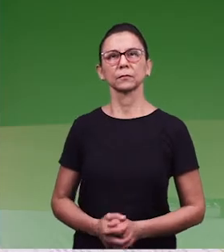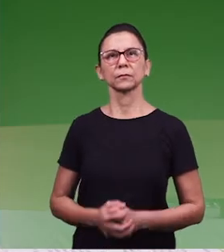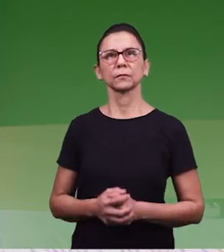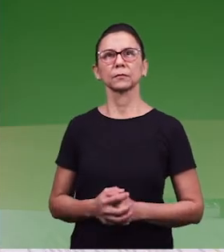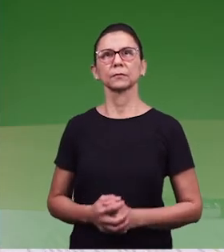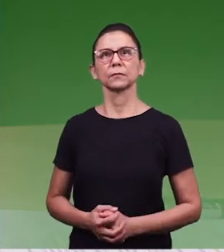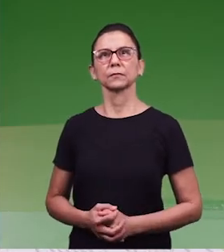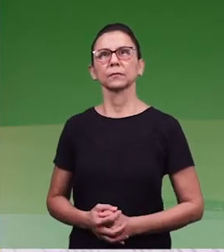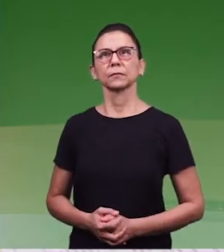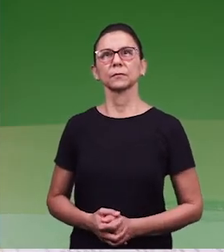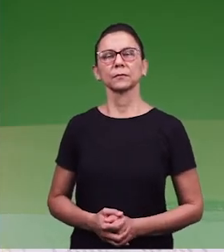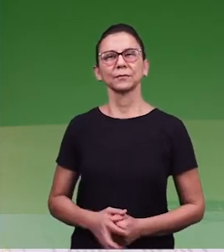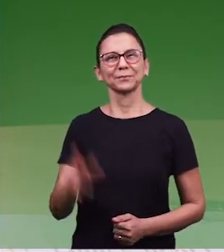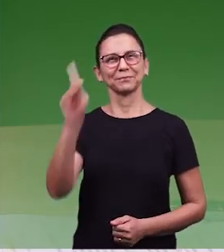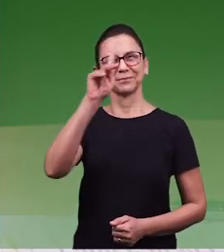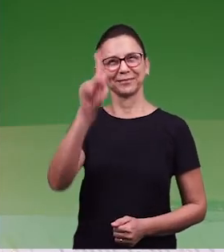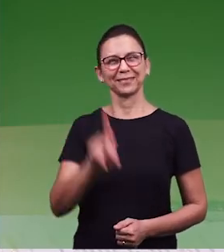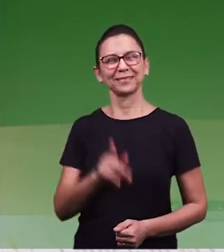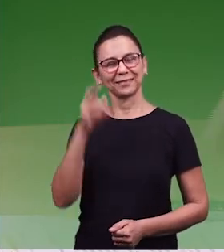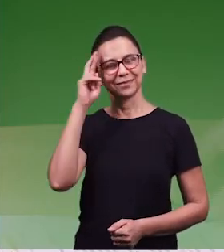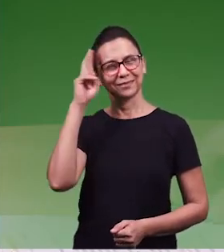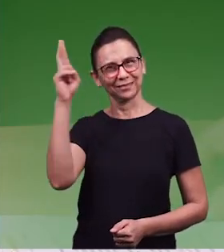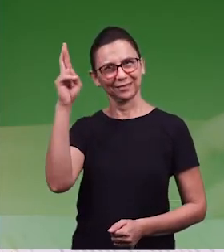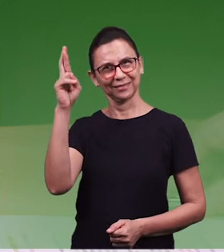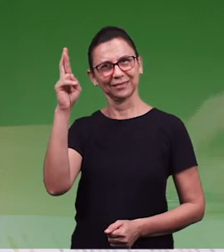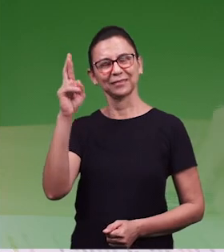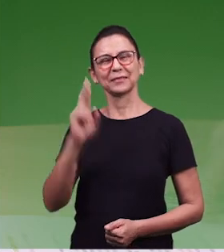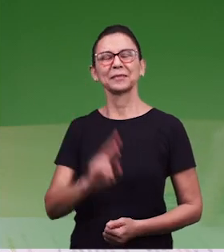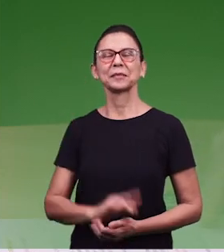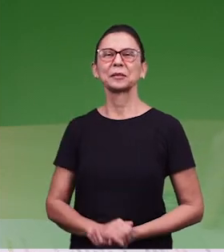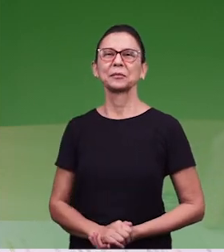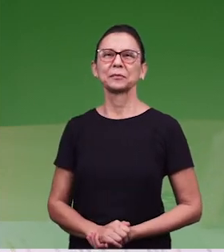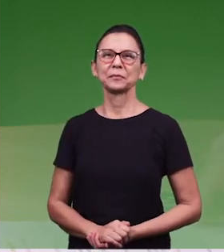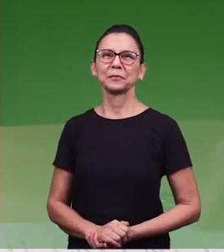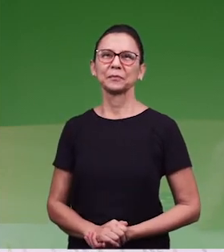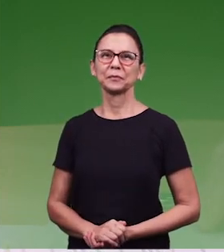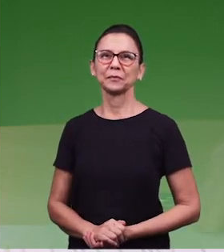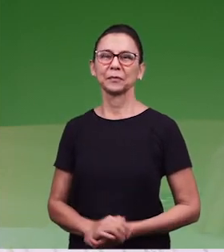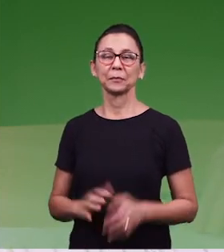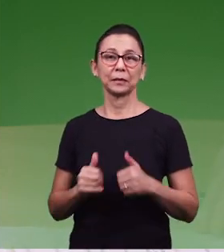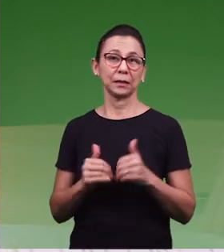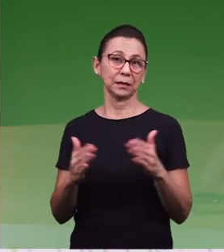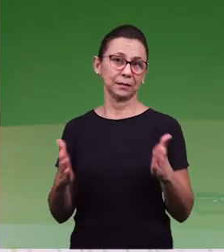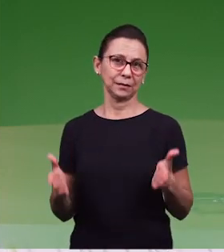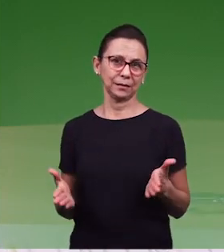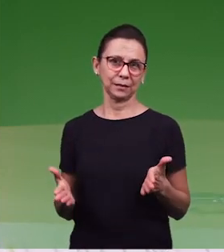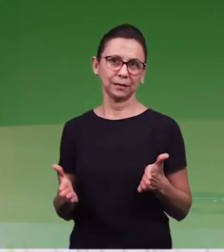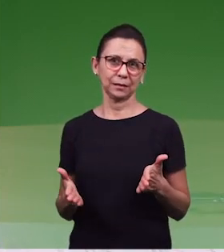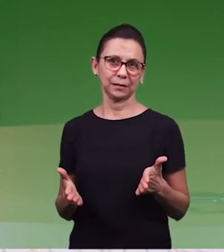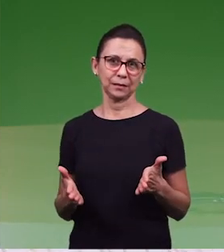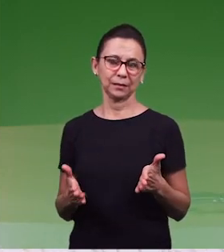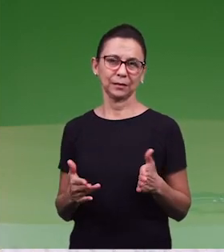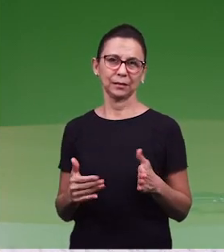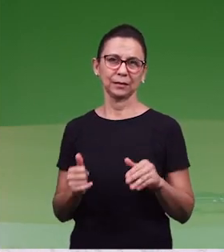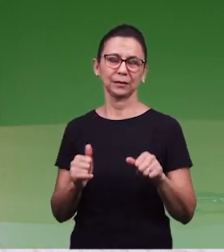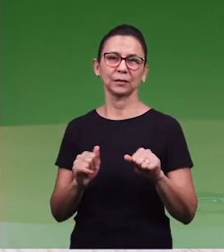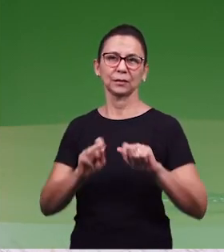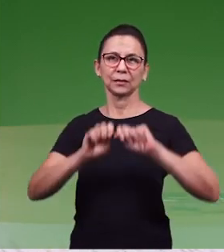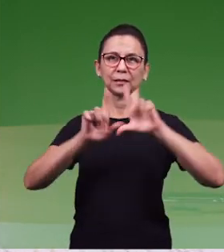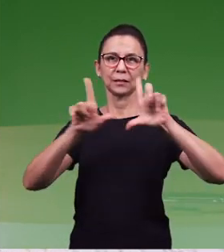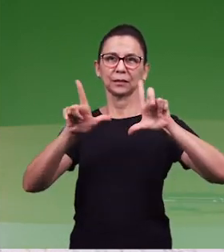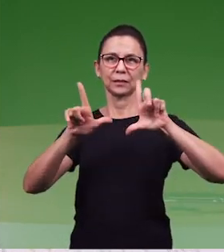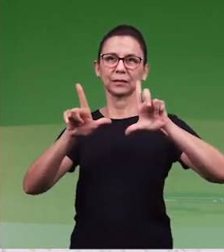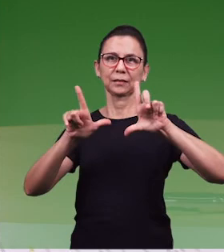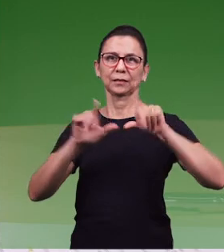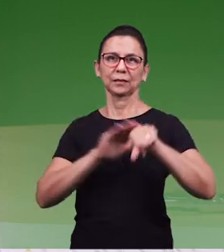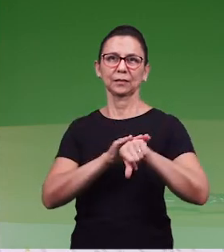Irmãos, a paz do Senhor. Estamos dando início a mais uma edição do programa Conversas